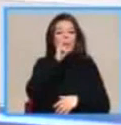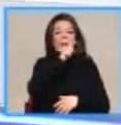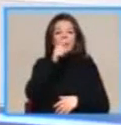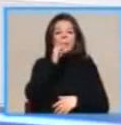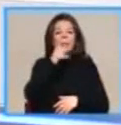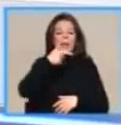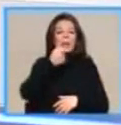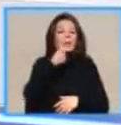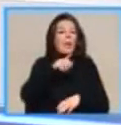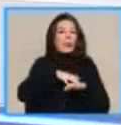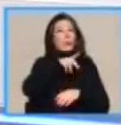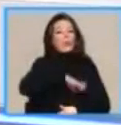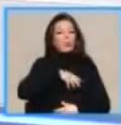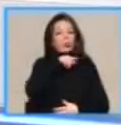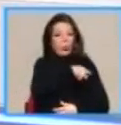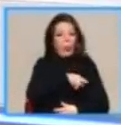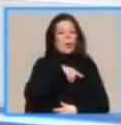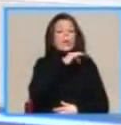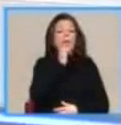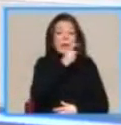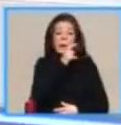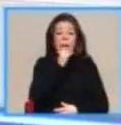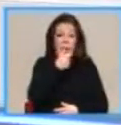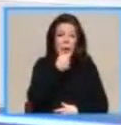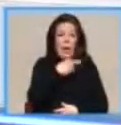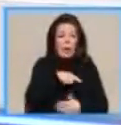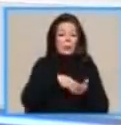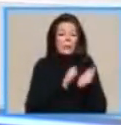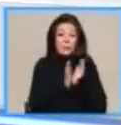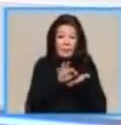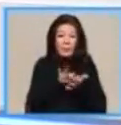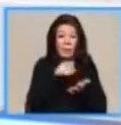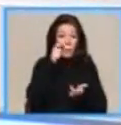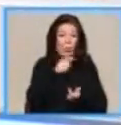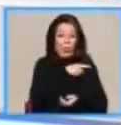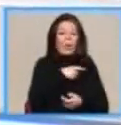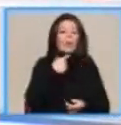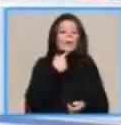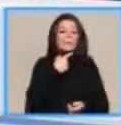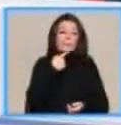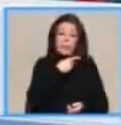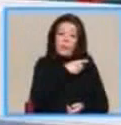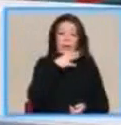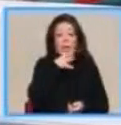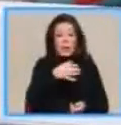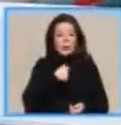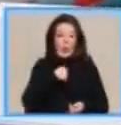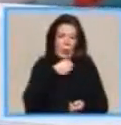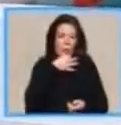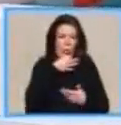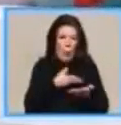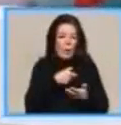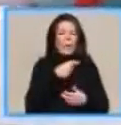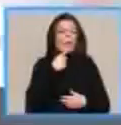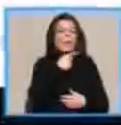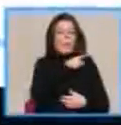Inzitel. Acontece que depois a Inzitel, e aqui este no blog dessa pessoa, diz, e vou passar a